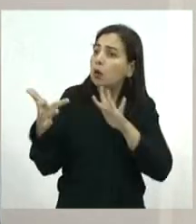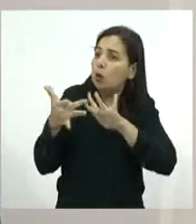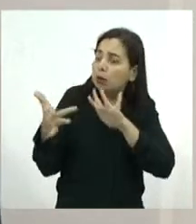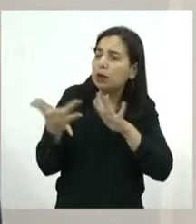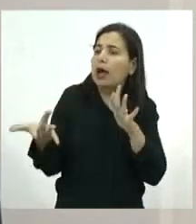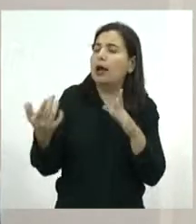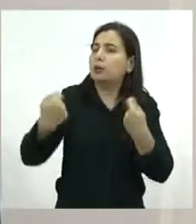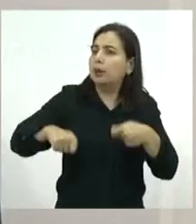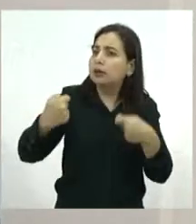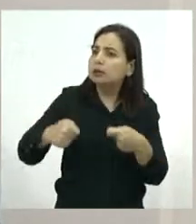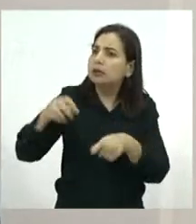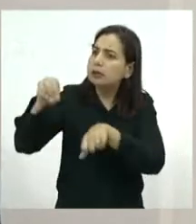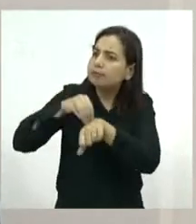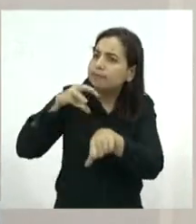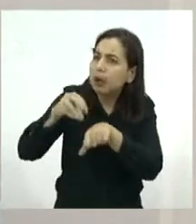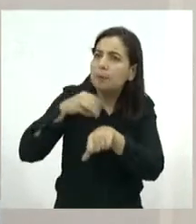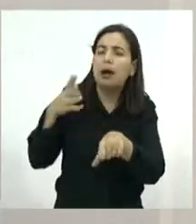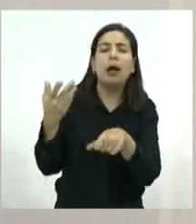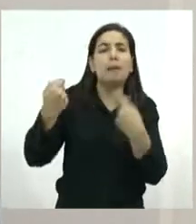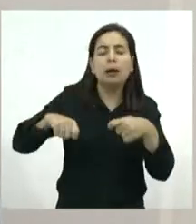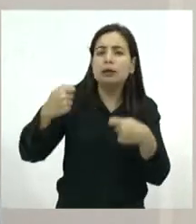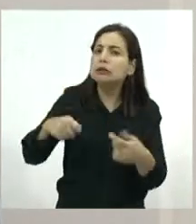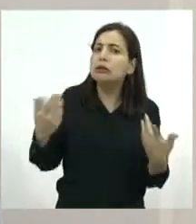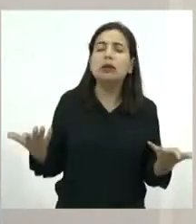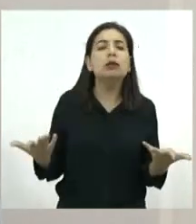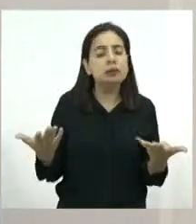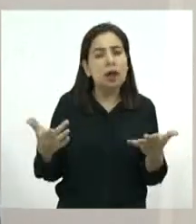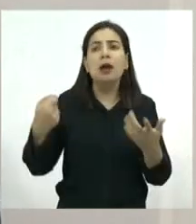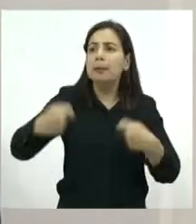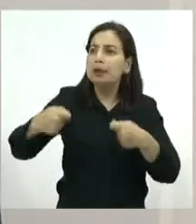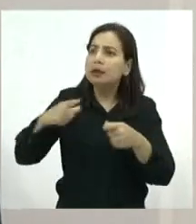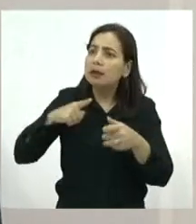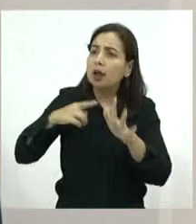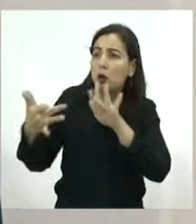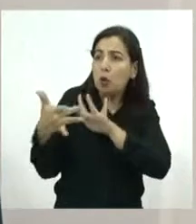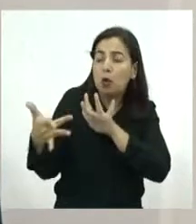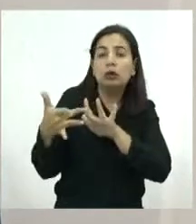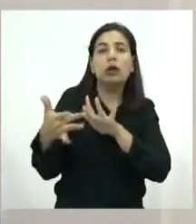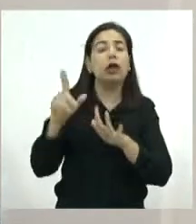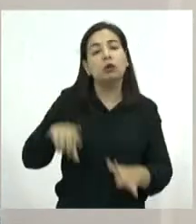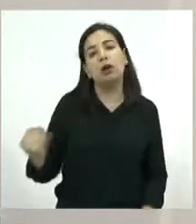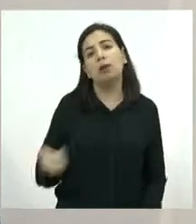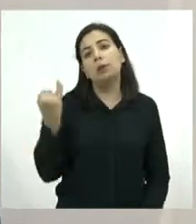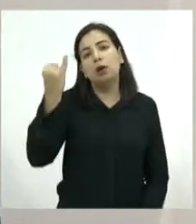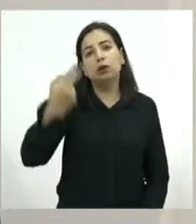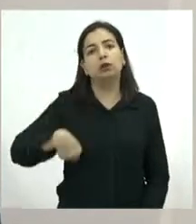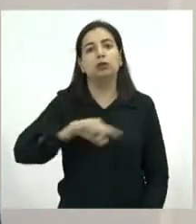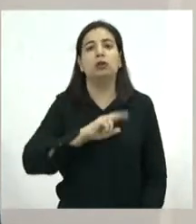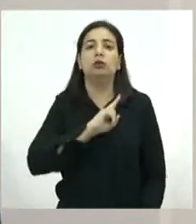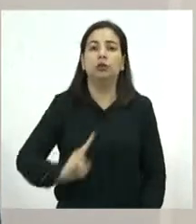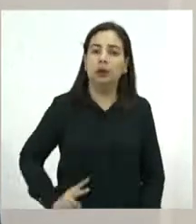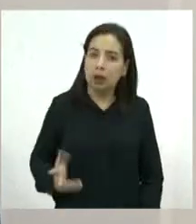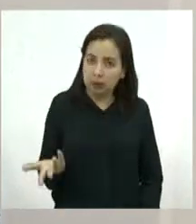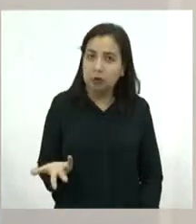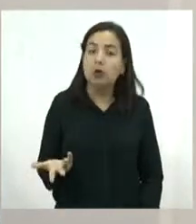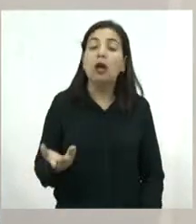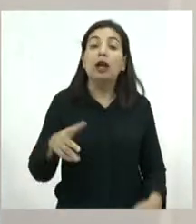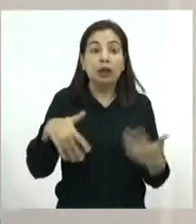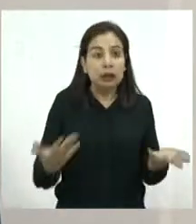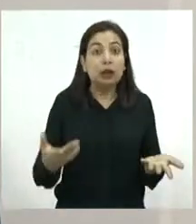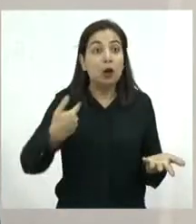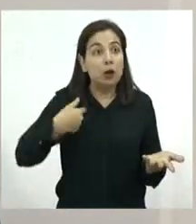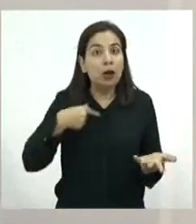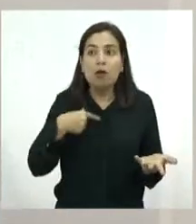estar ouvindo, temos que estar em contato. Portanto, esse atendimento personalizado, Paulo, foi muito